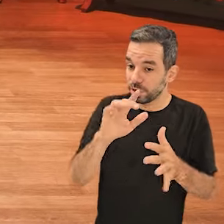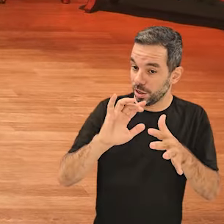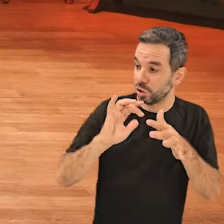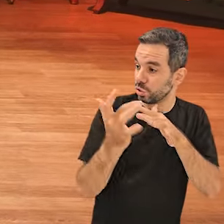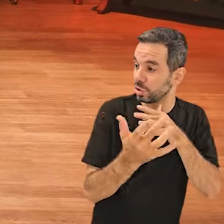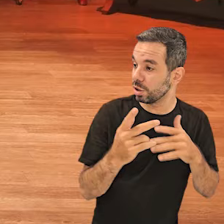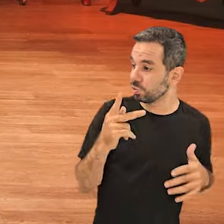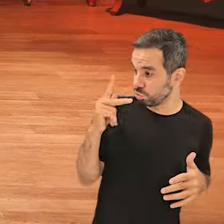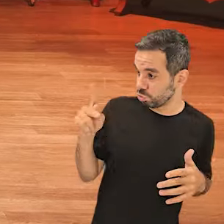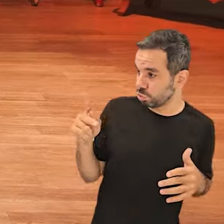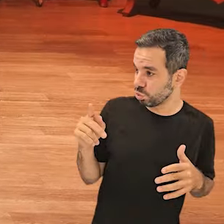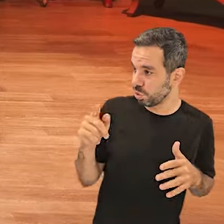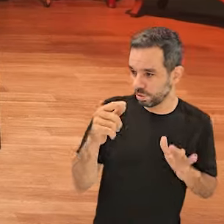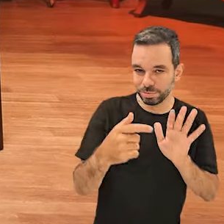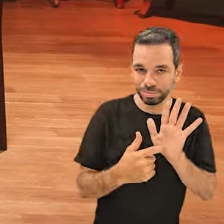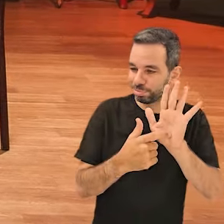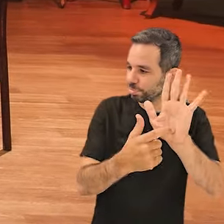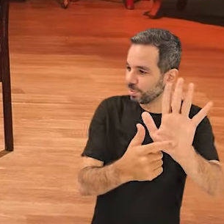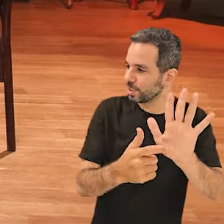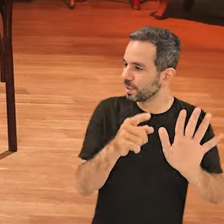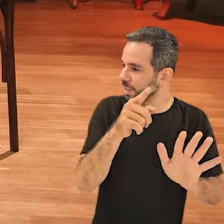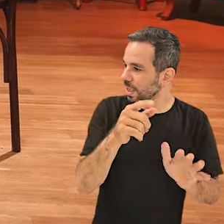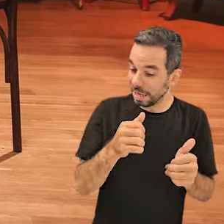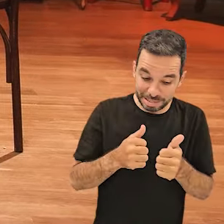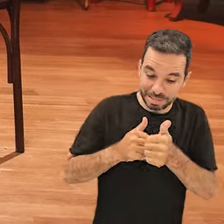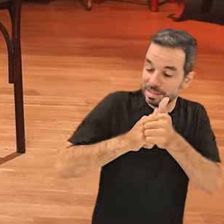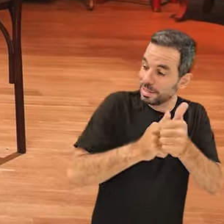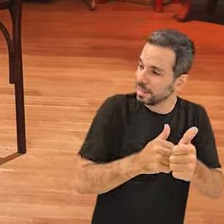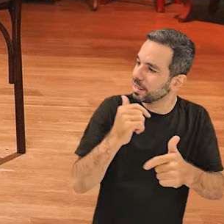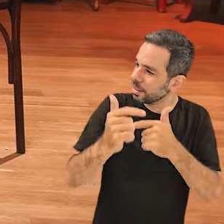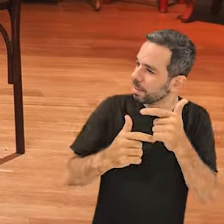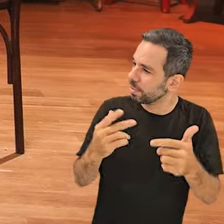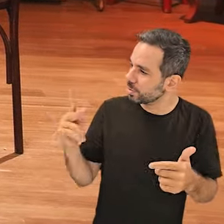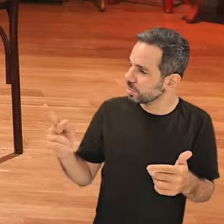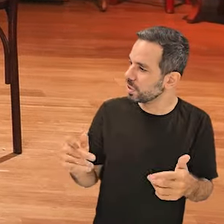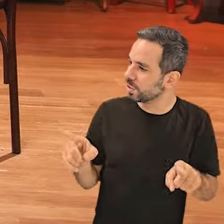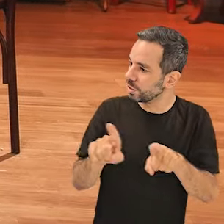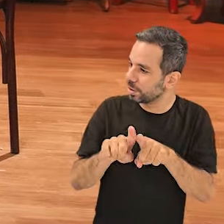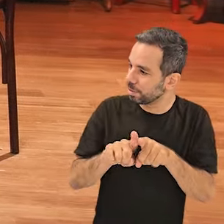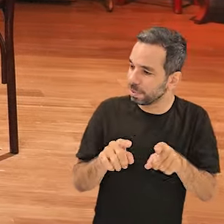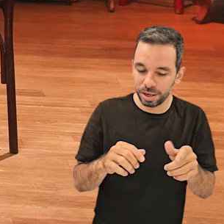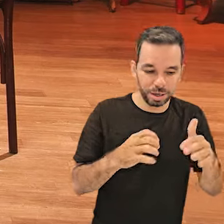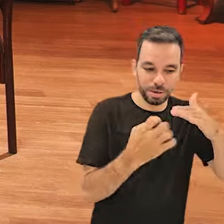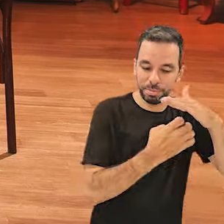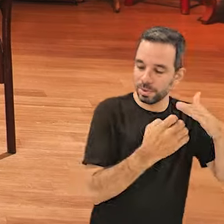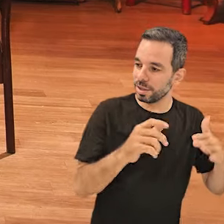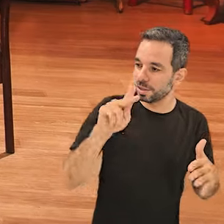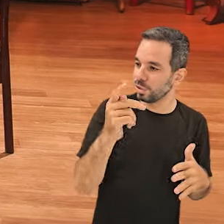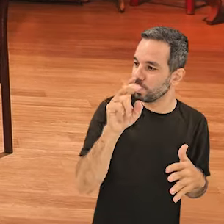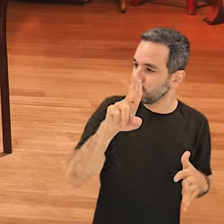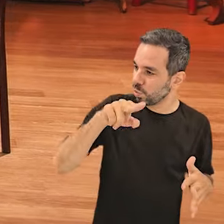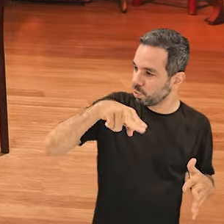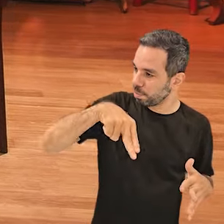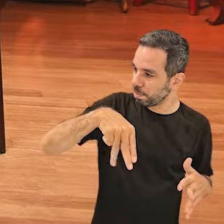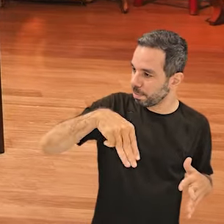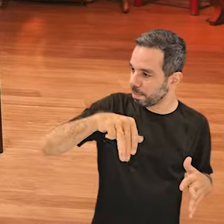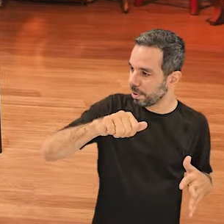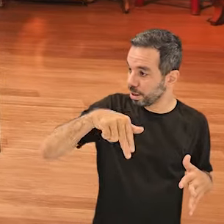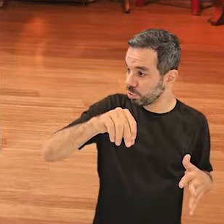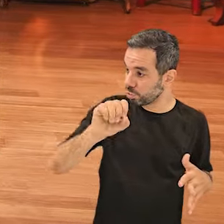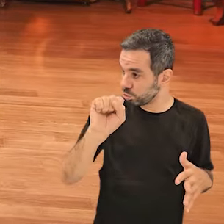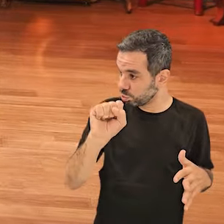você deixasse para aquela câmera ali, ó, suas redes sociais, o pessoal de casa poder seguir o seu trabalho, conhecer o trabalho da Humanos, poder conhecer sobre a coletânea,